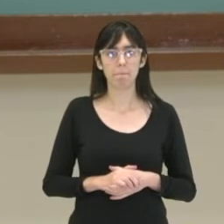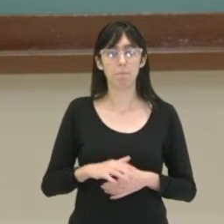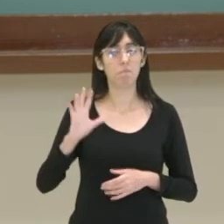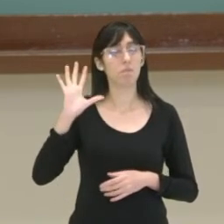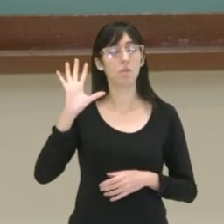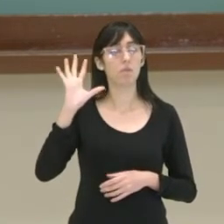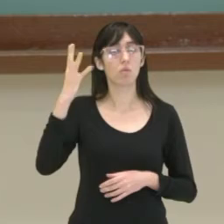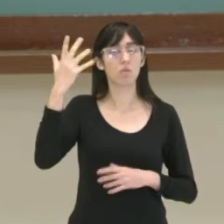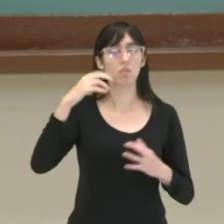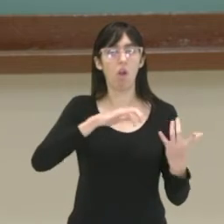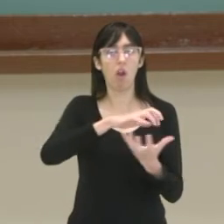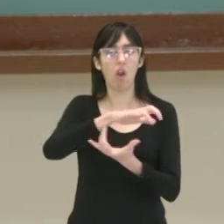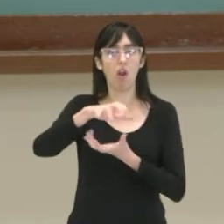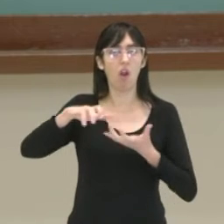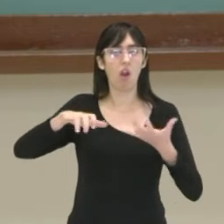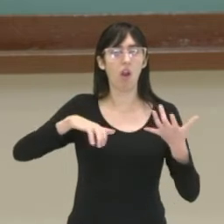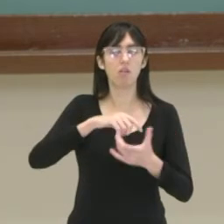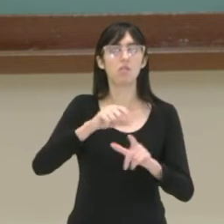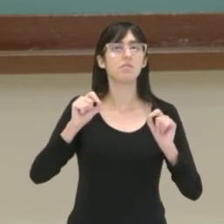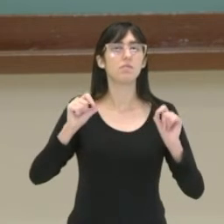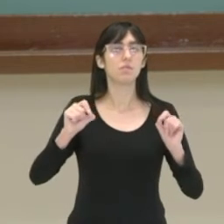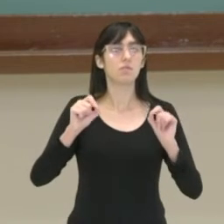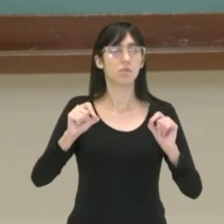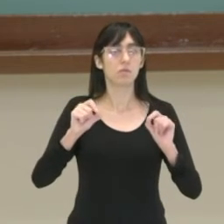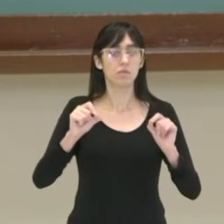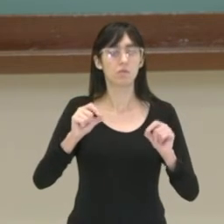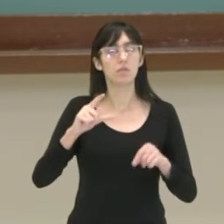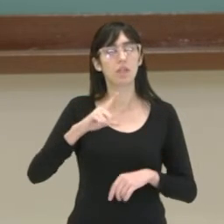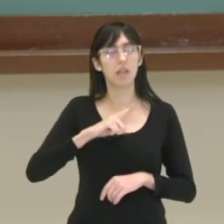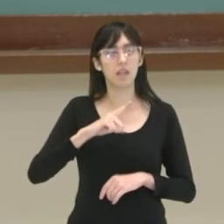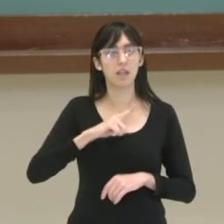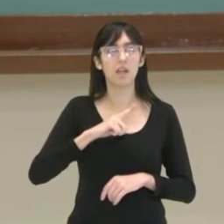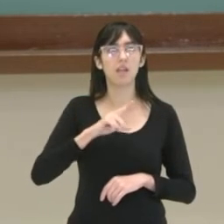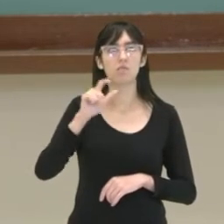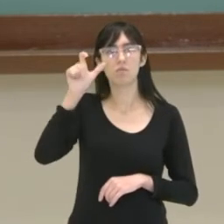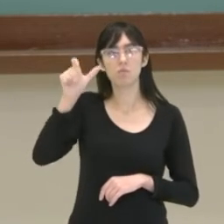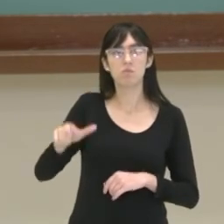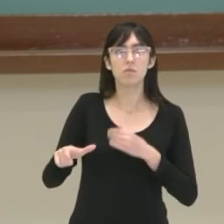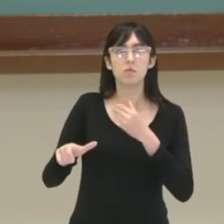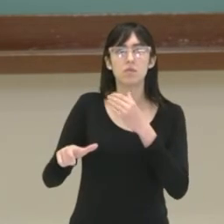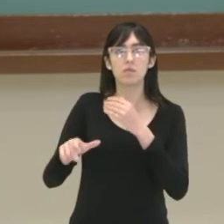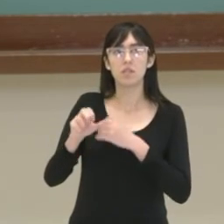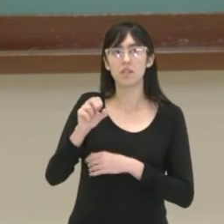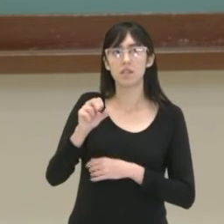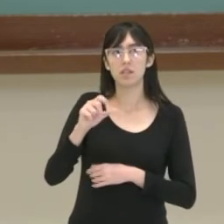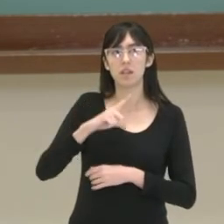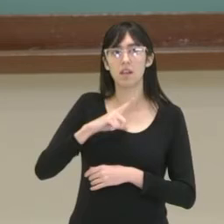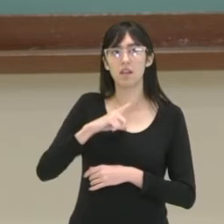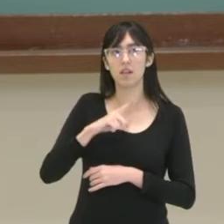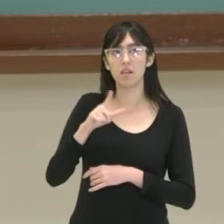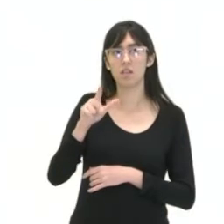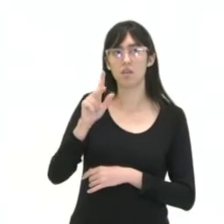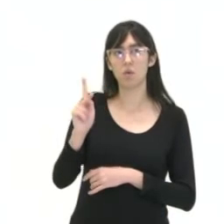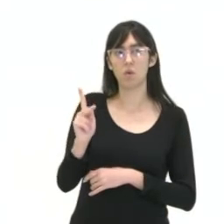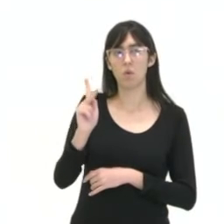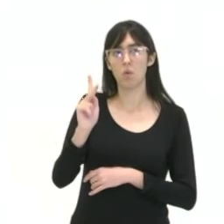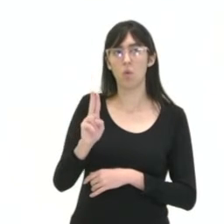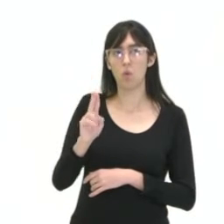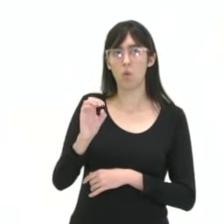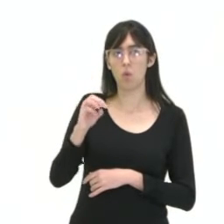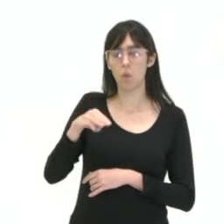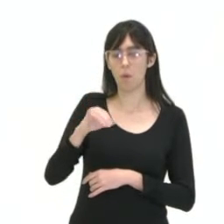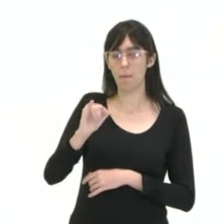revolução ela vai ser tratada pelo Mao Tse-tung, que vai se opor ao Kuomintang, que era o